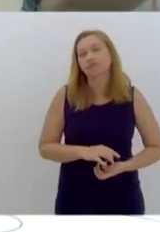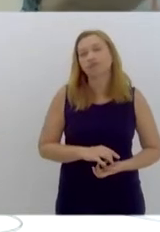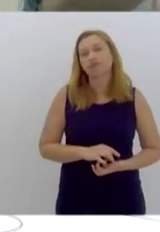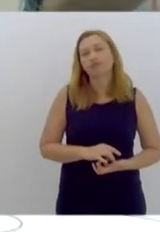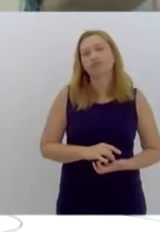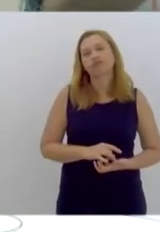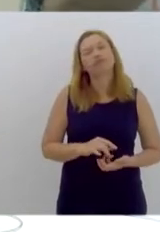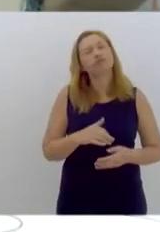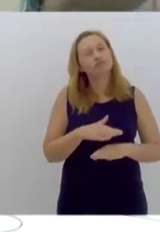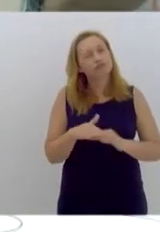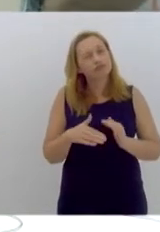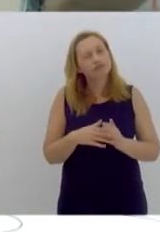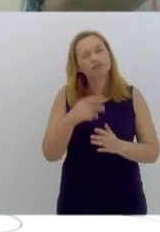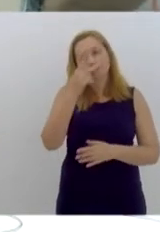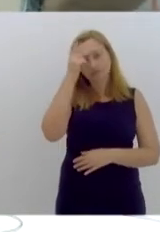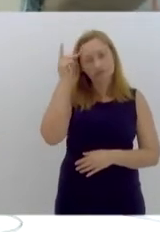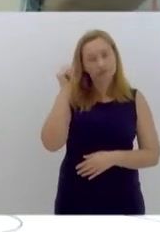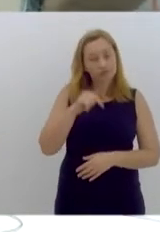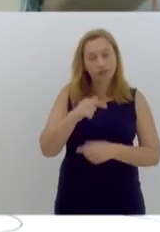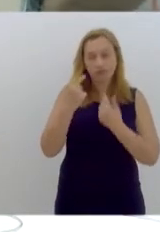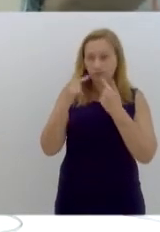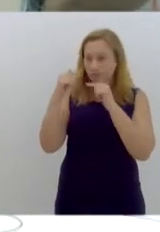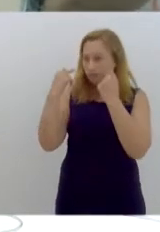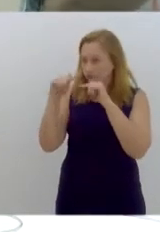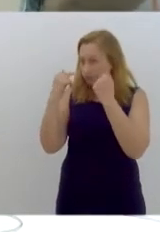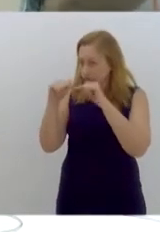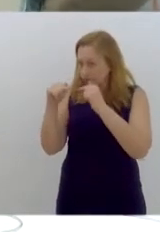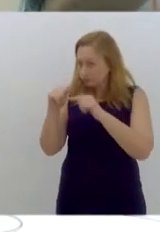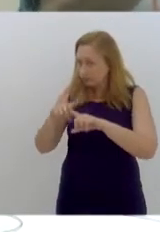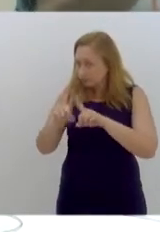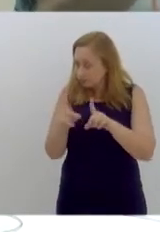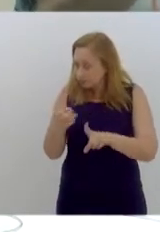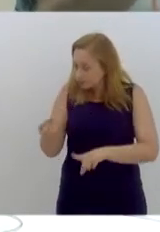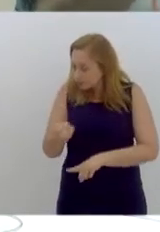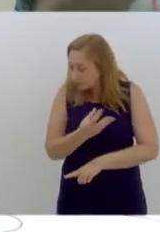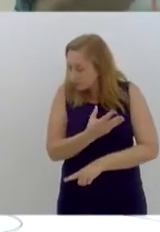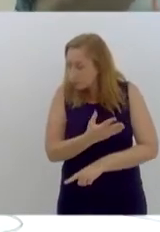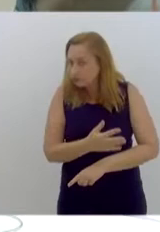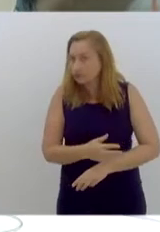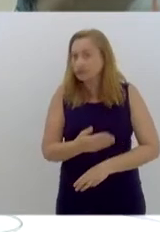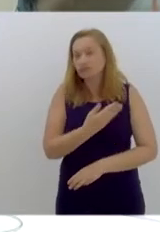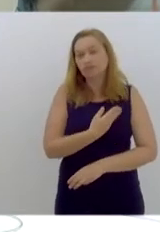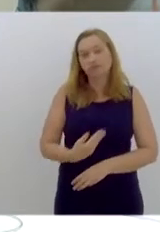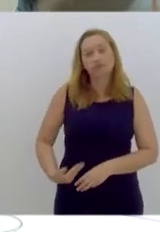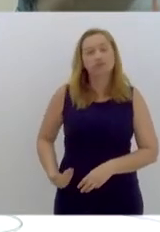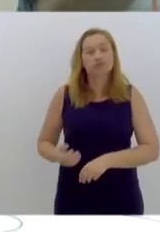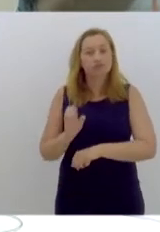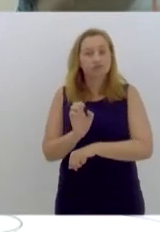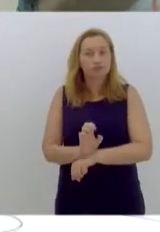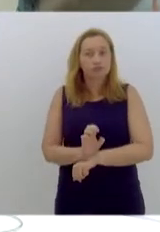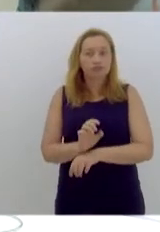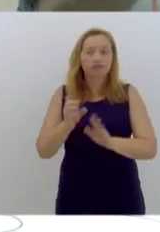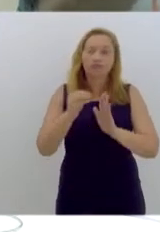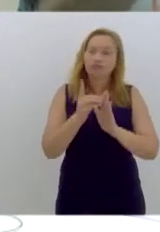está todo mundo aqui reclamando, mas, recentemente, o governo do Estado,